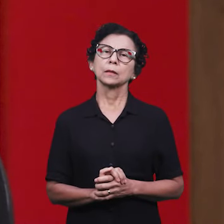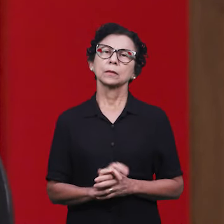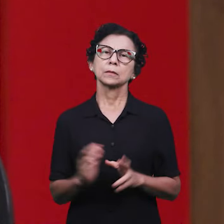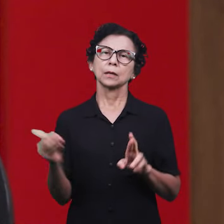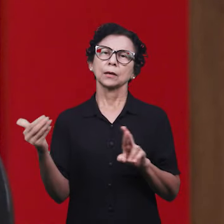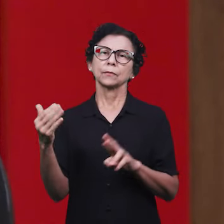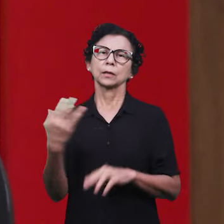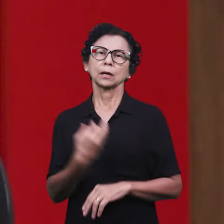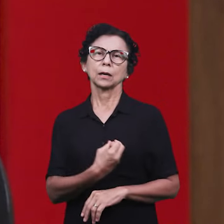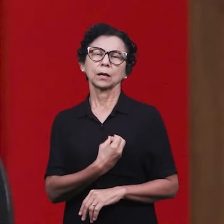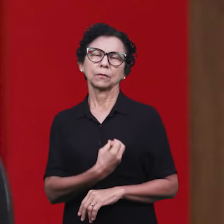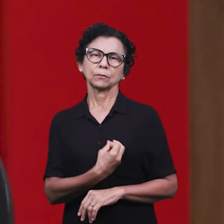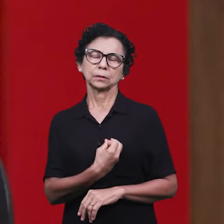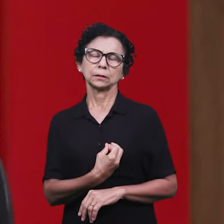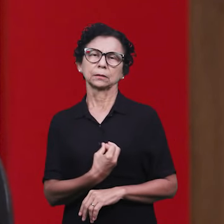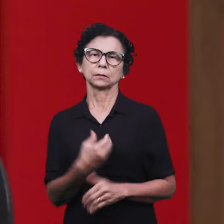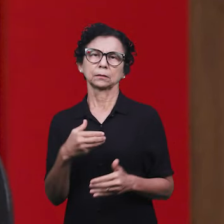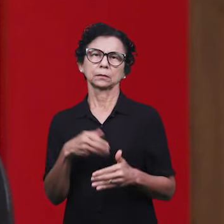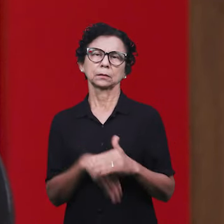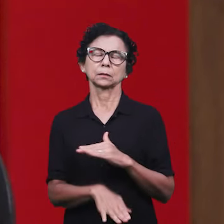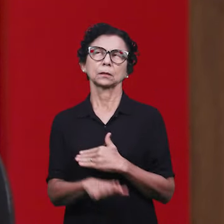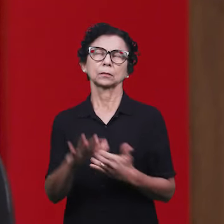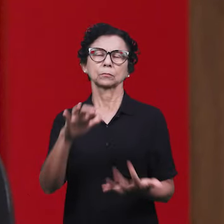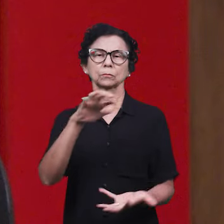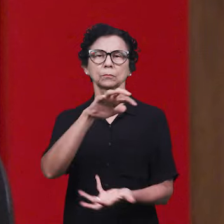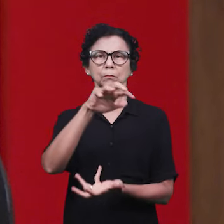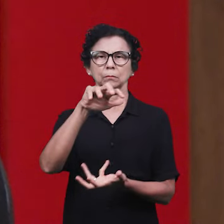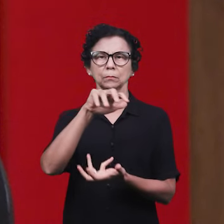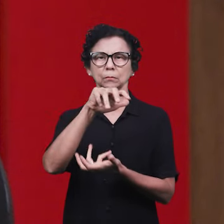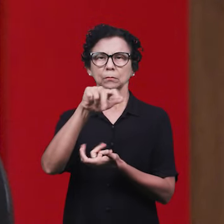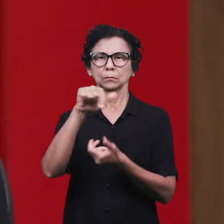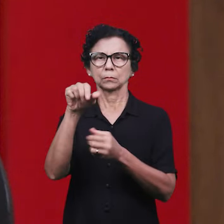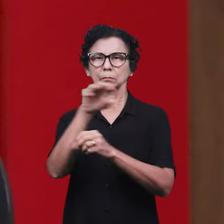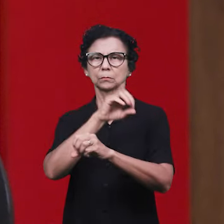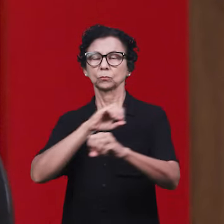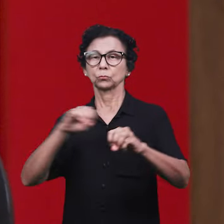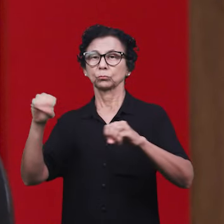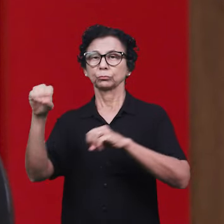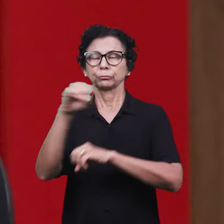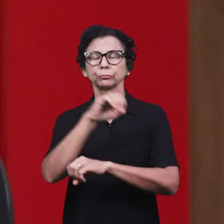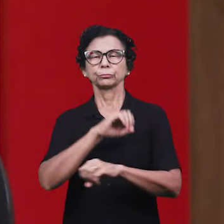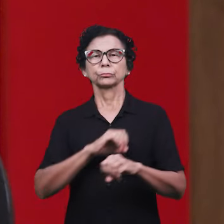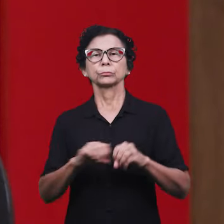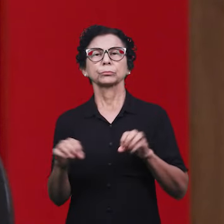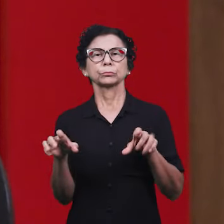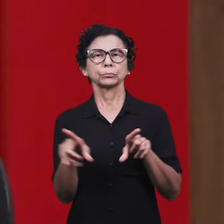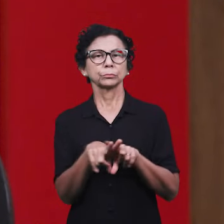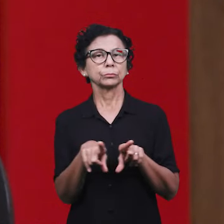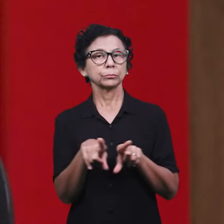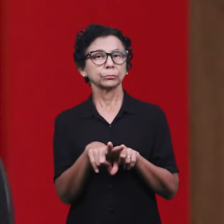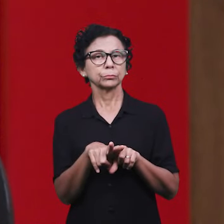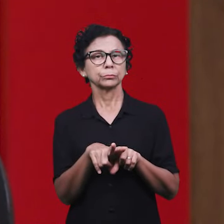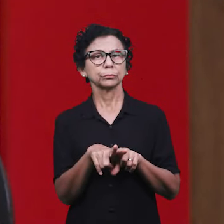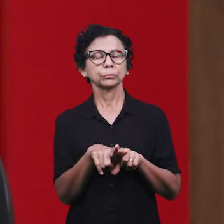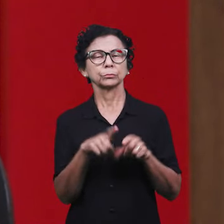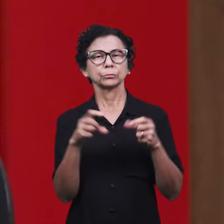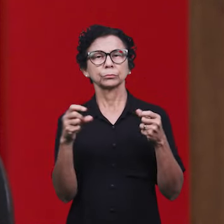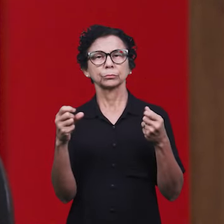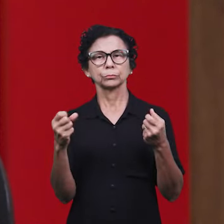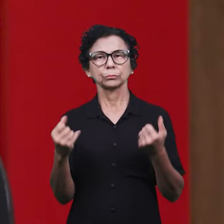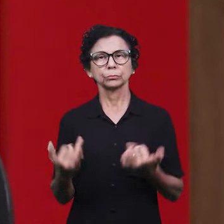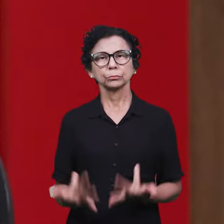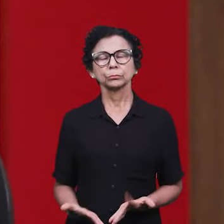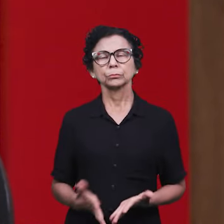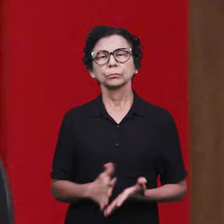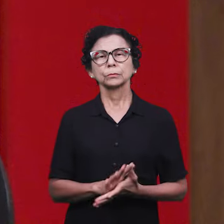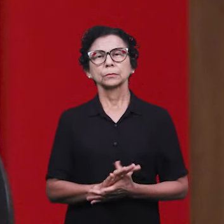até do universo, a visão cosmológica, né? Mas falamos também da questão da biogênese,